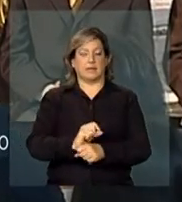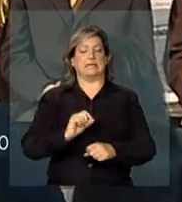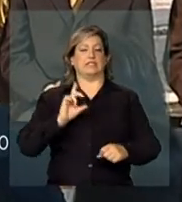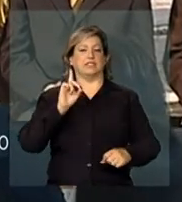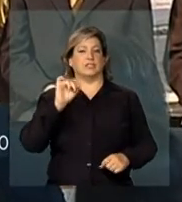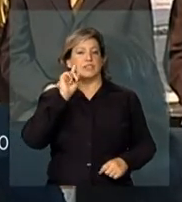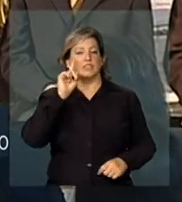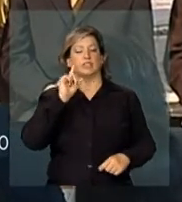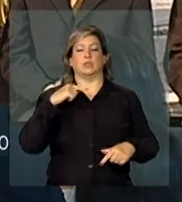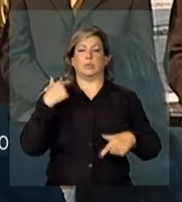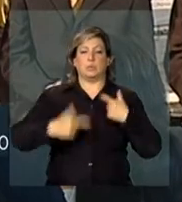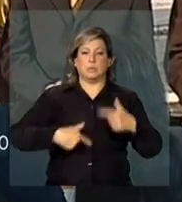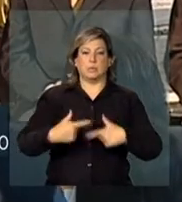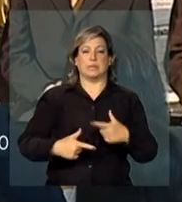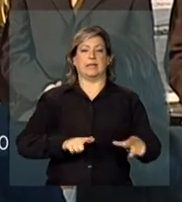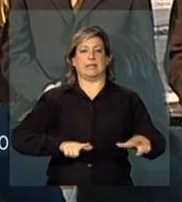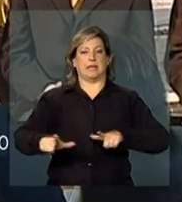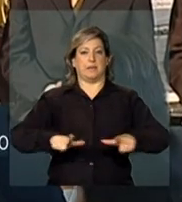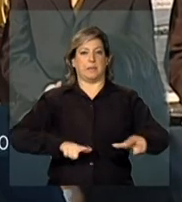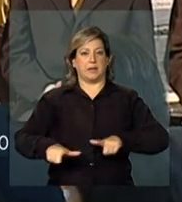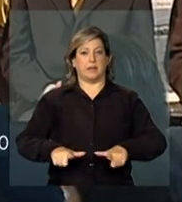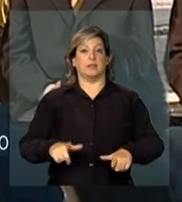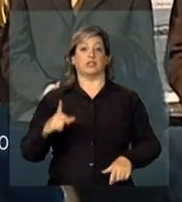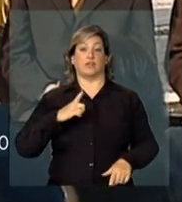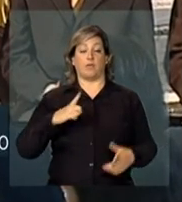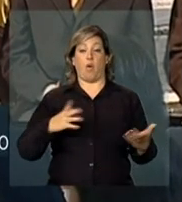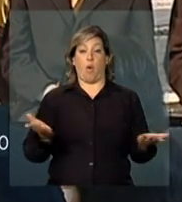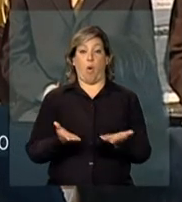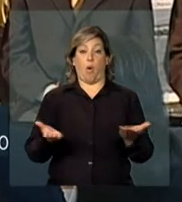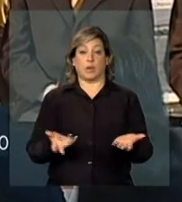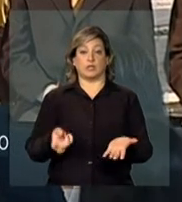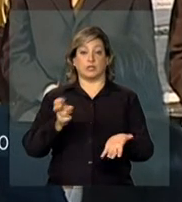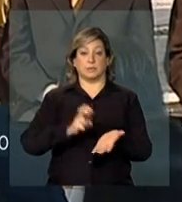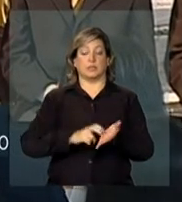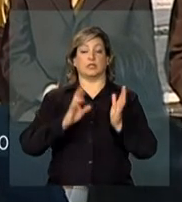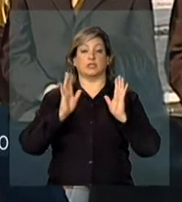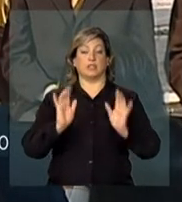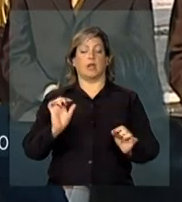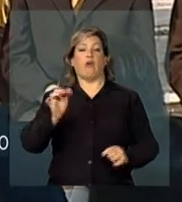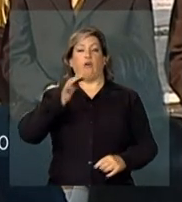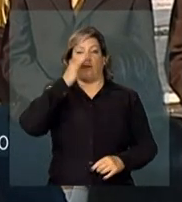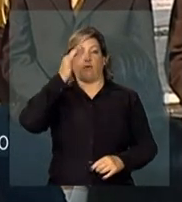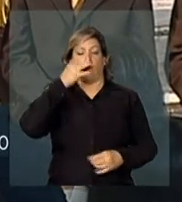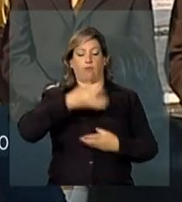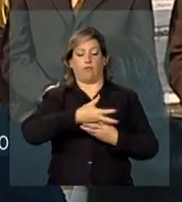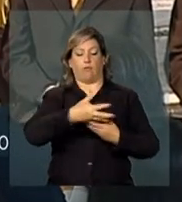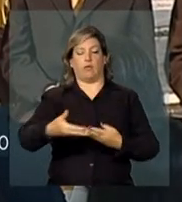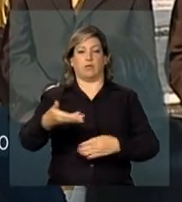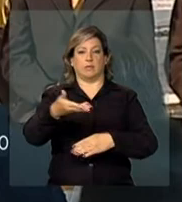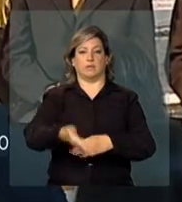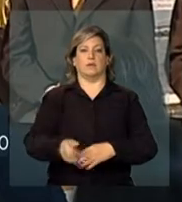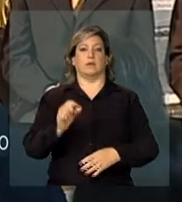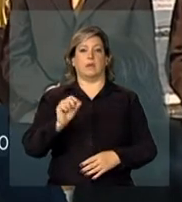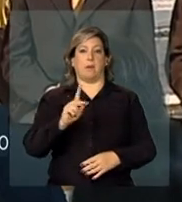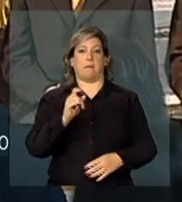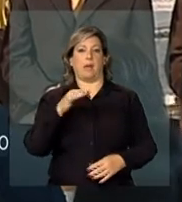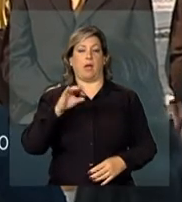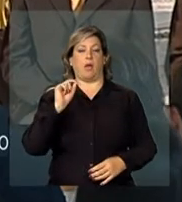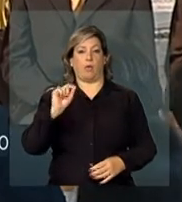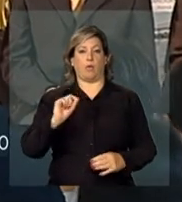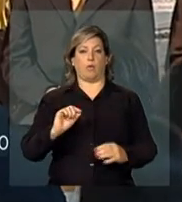trabalho de progresso tivemos hoje pela manhã de posição das flores no pátio do colégio